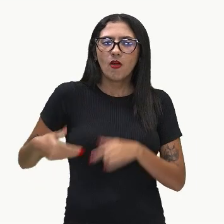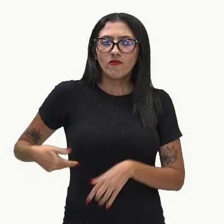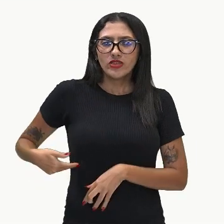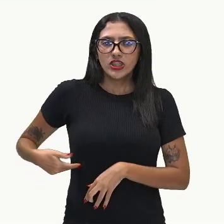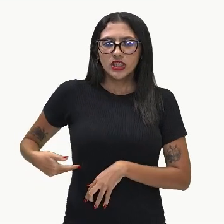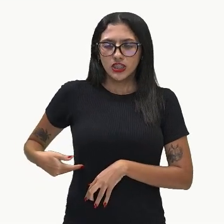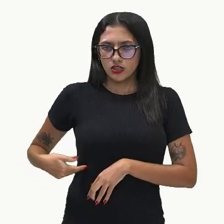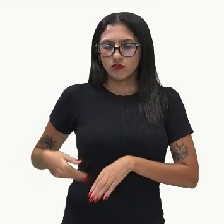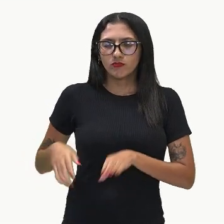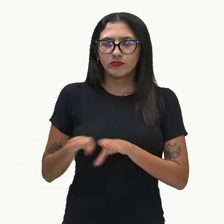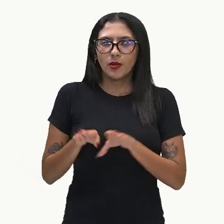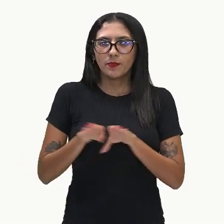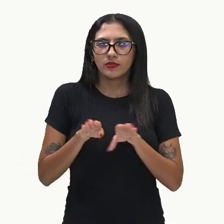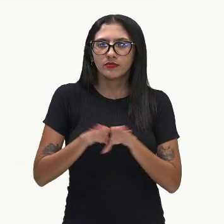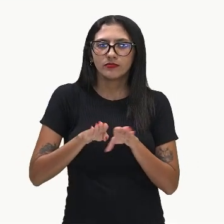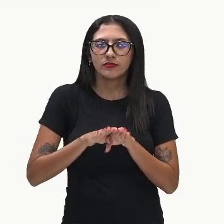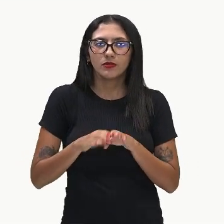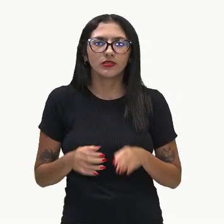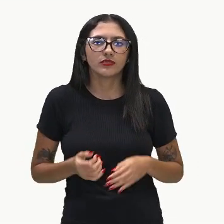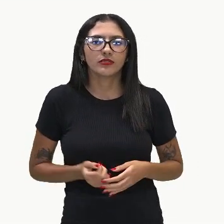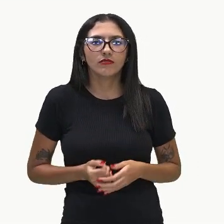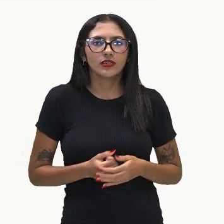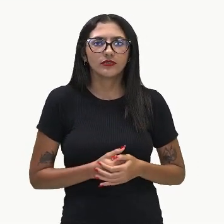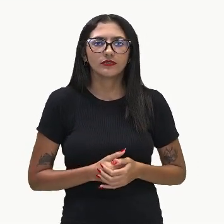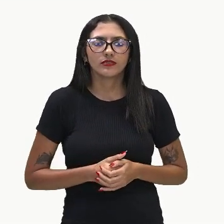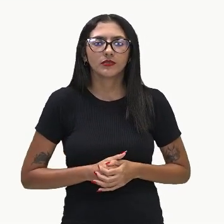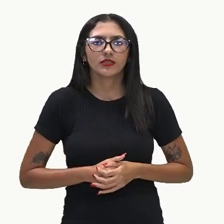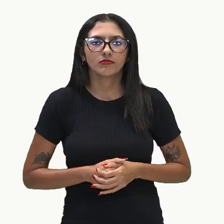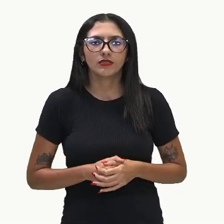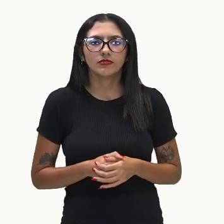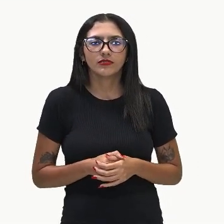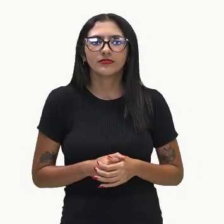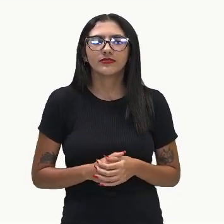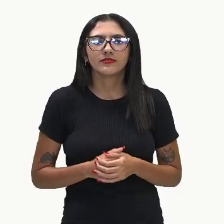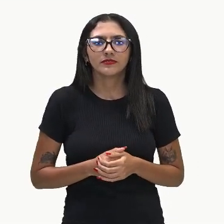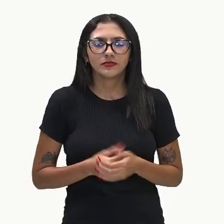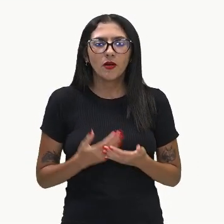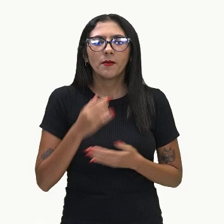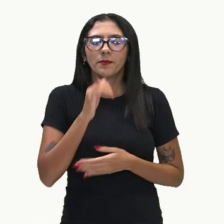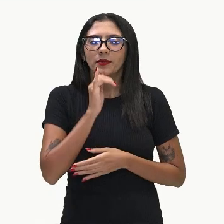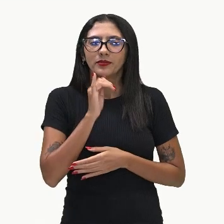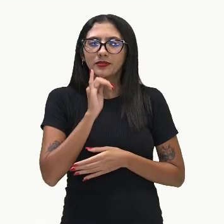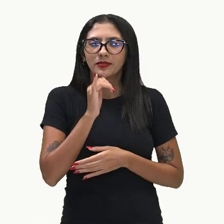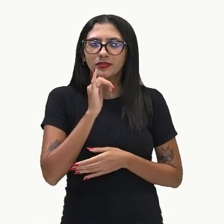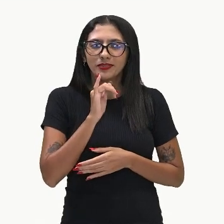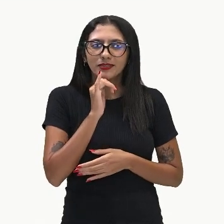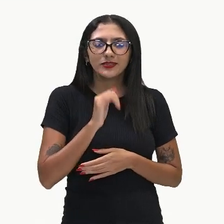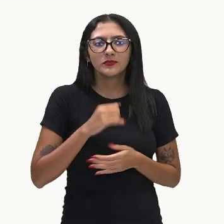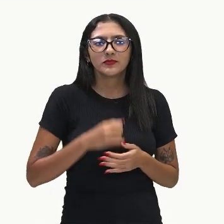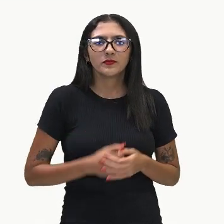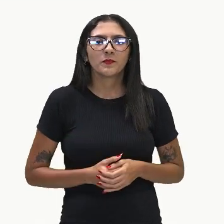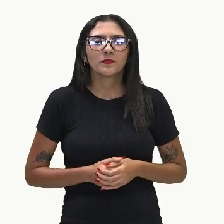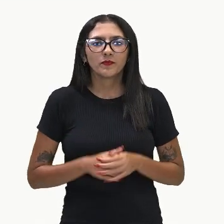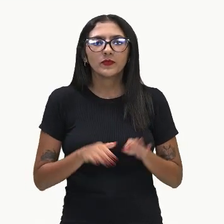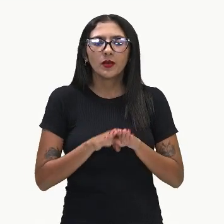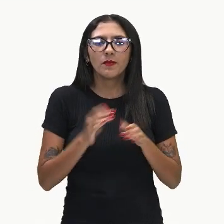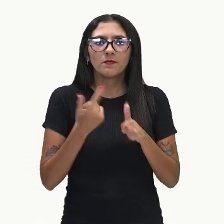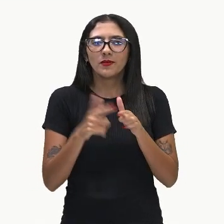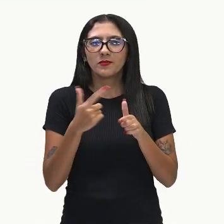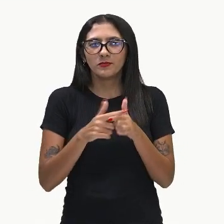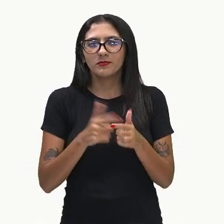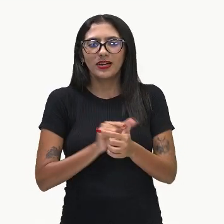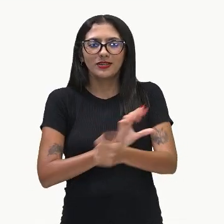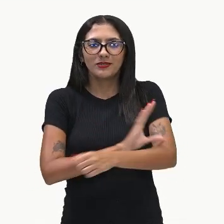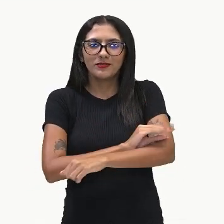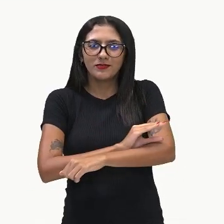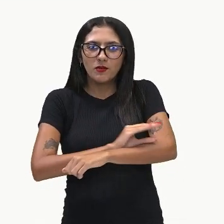pô. Vai passar no fígado esse hormônio e aí vai forçando. Problemas musculares. Por